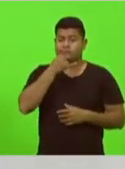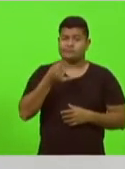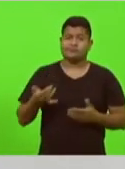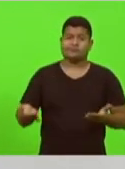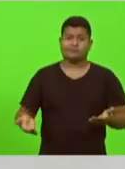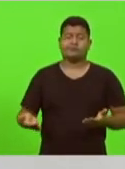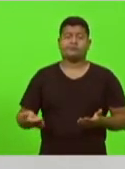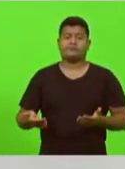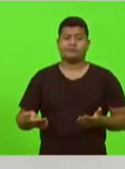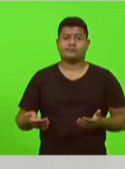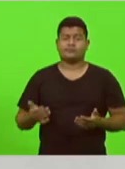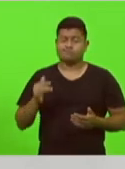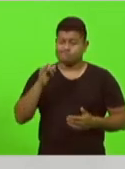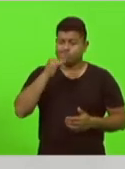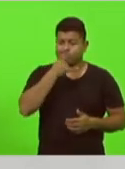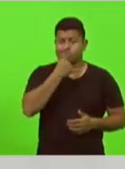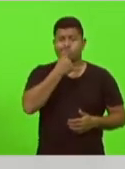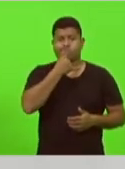infelizmente,